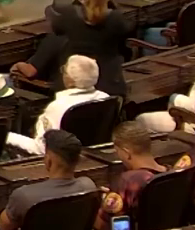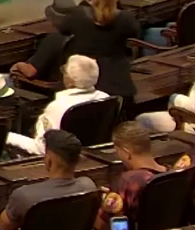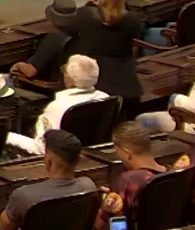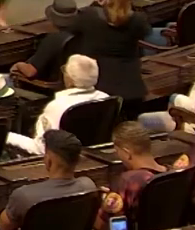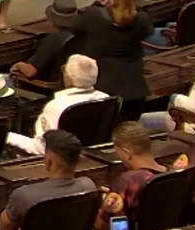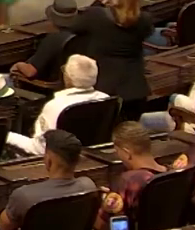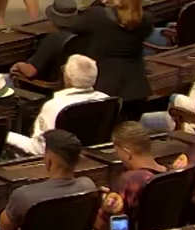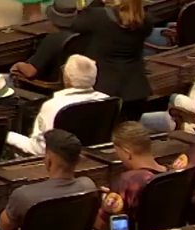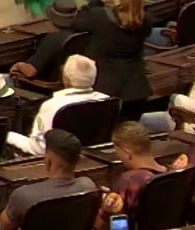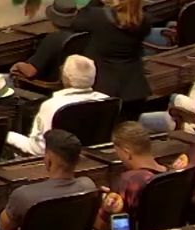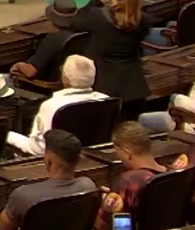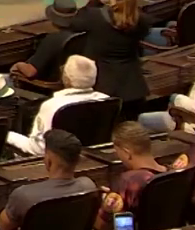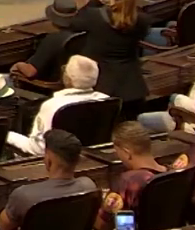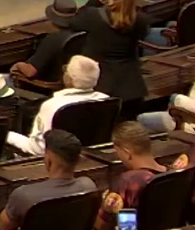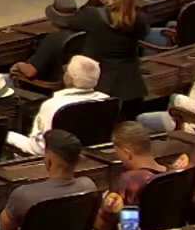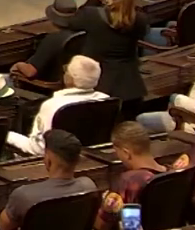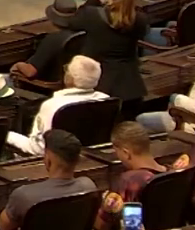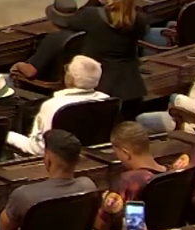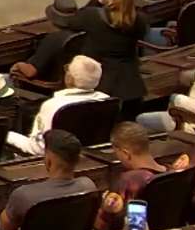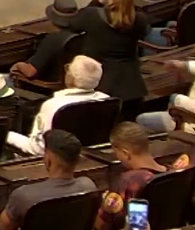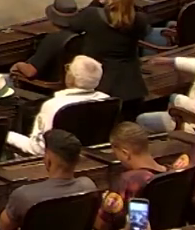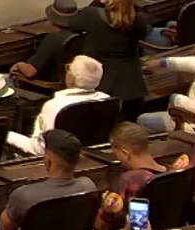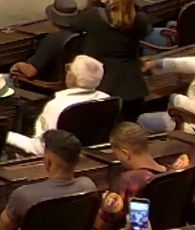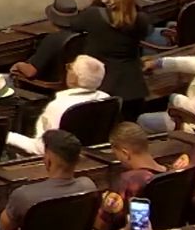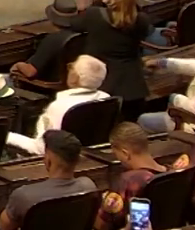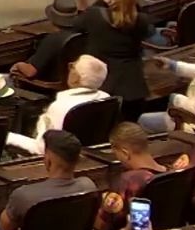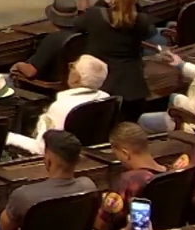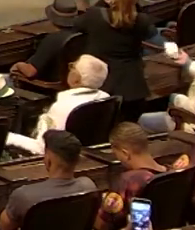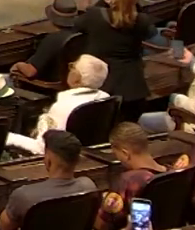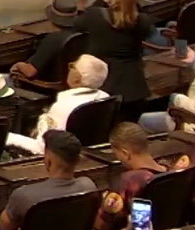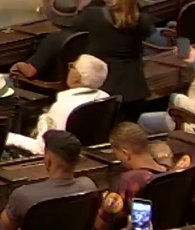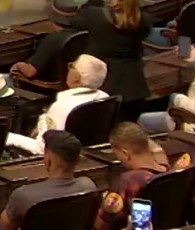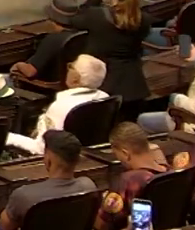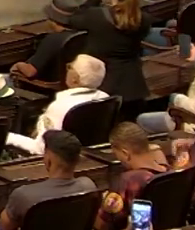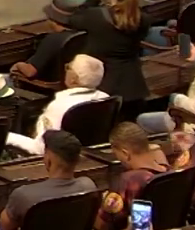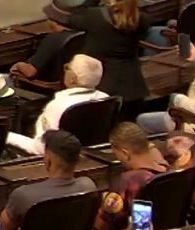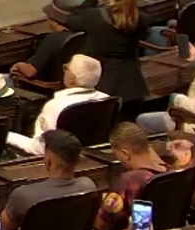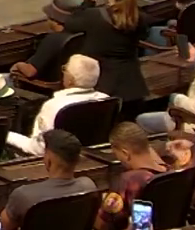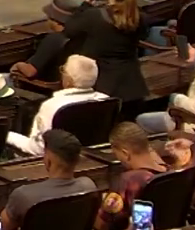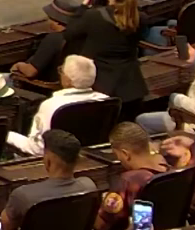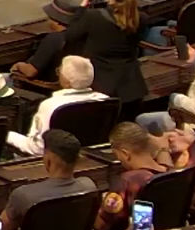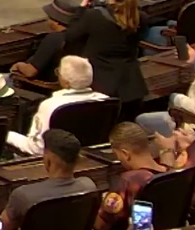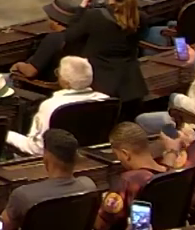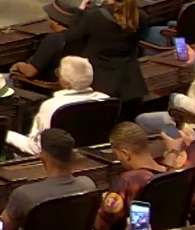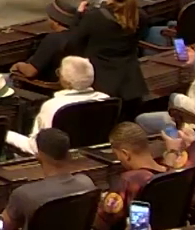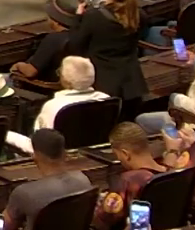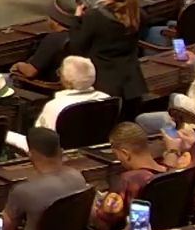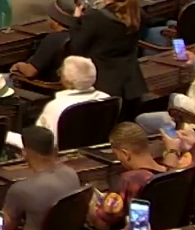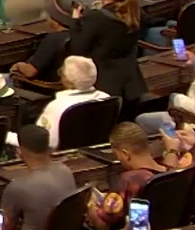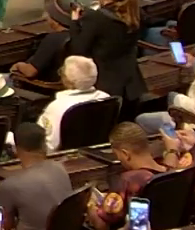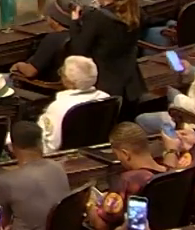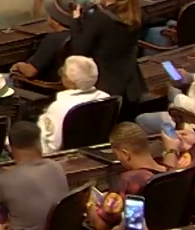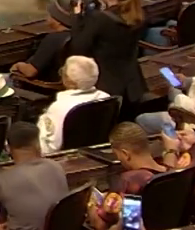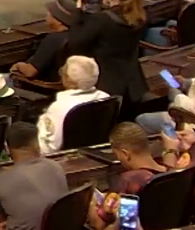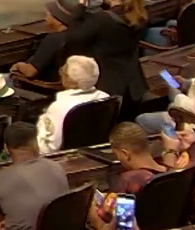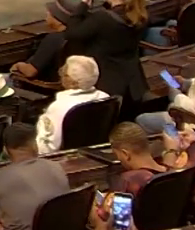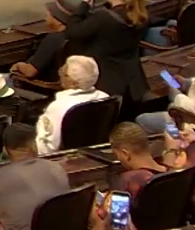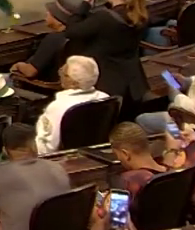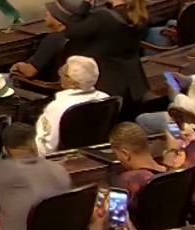legítima razão. Samba, oh samba, tem a sua primazia e goza